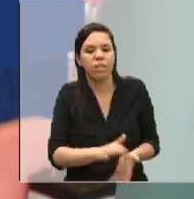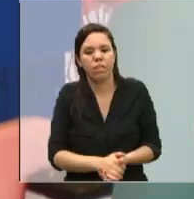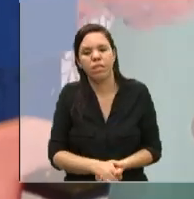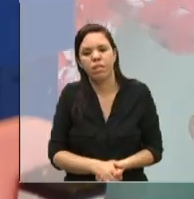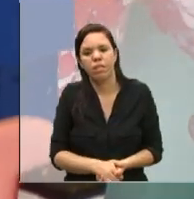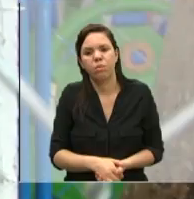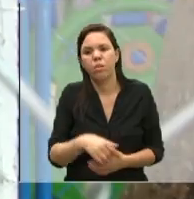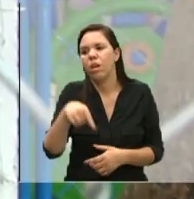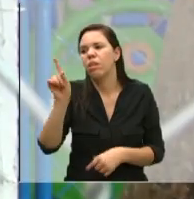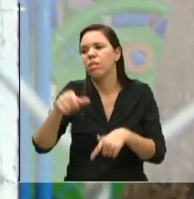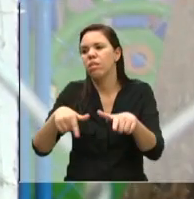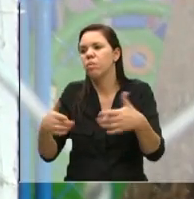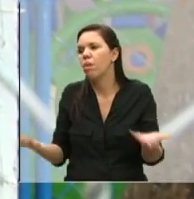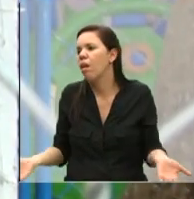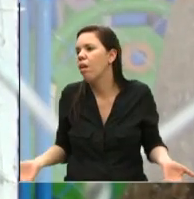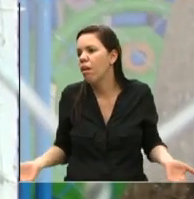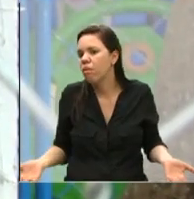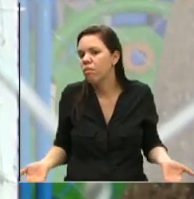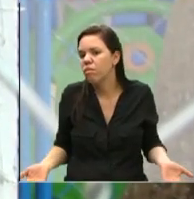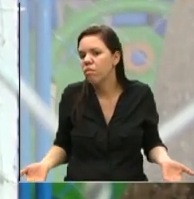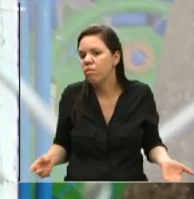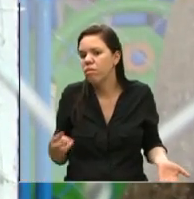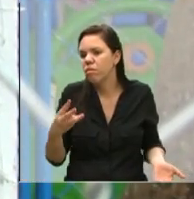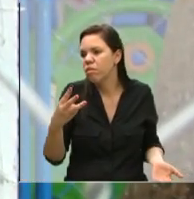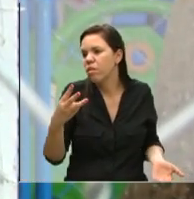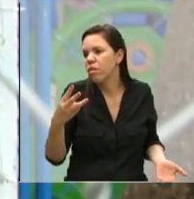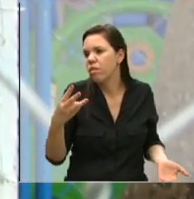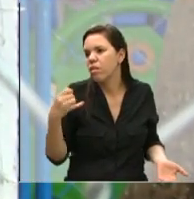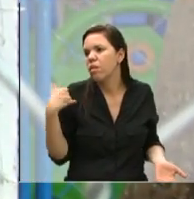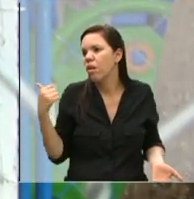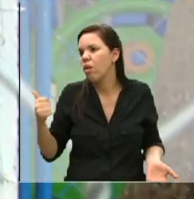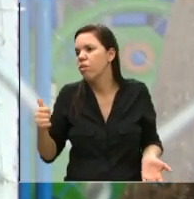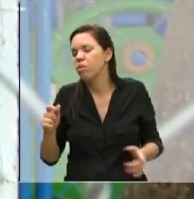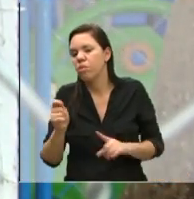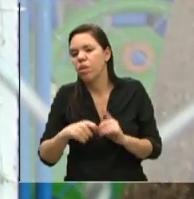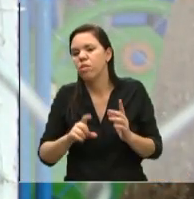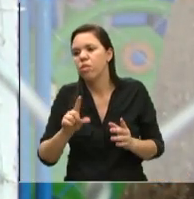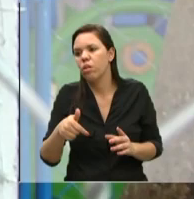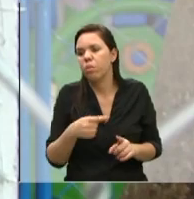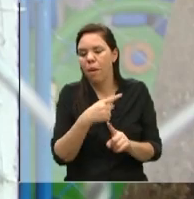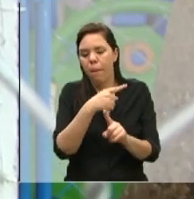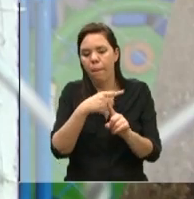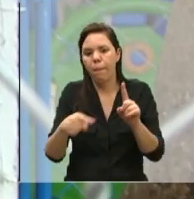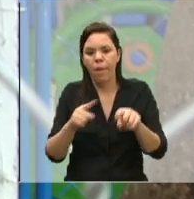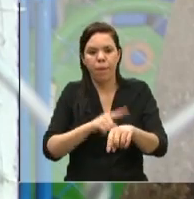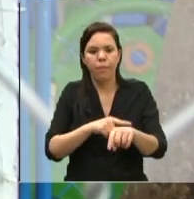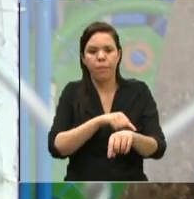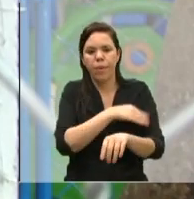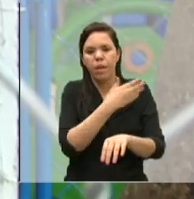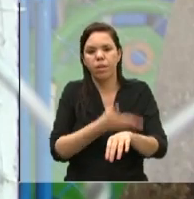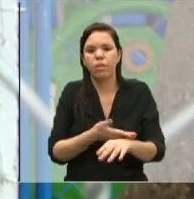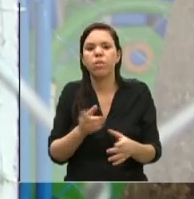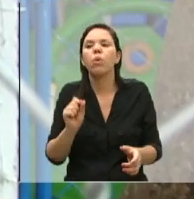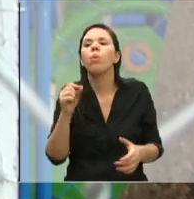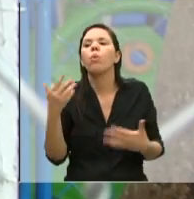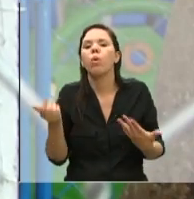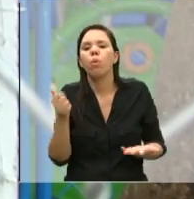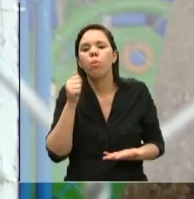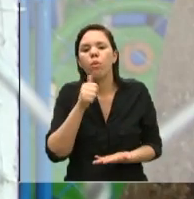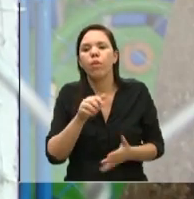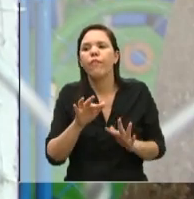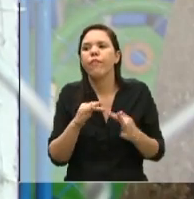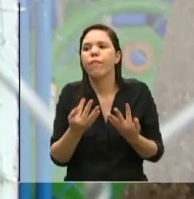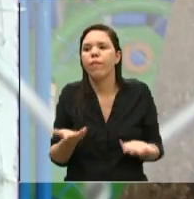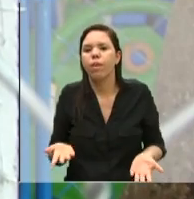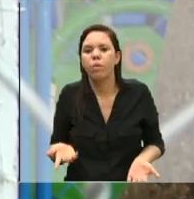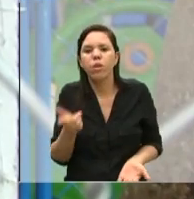ir trabalhar. Você tem, a partir de 3 anos, 11 meses, creche apenas meio período. Mas que mulher, né? Que